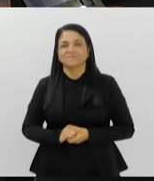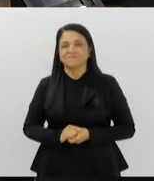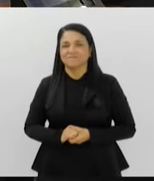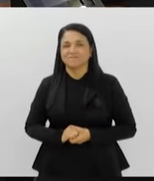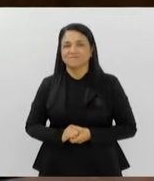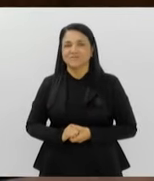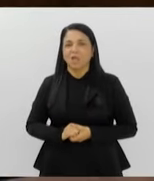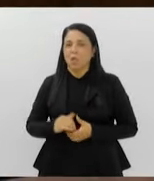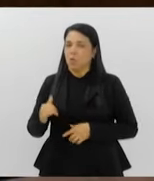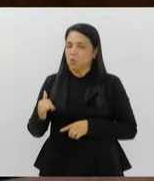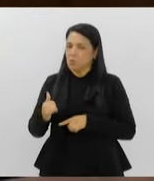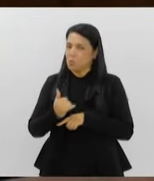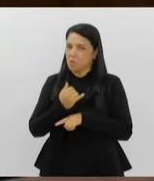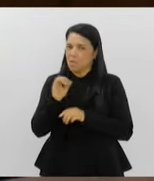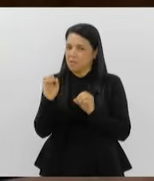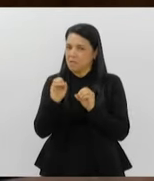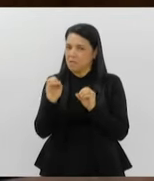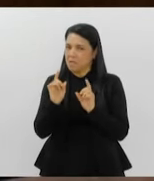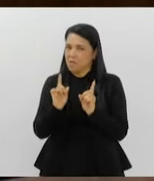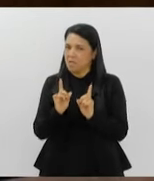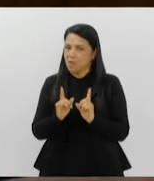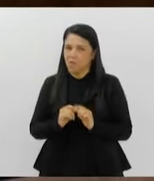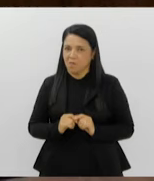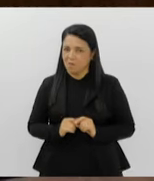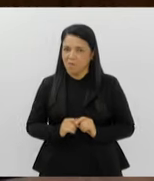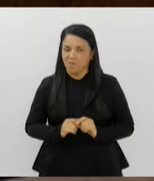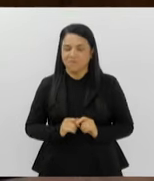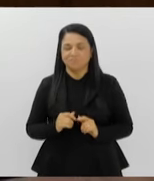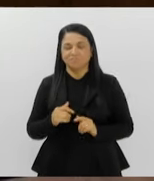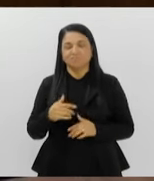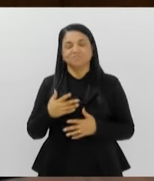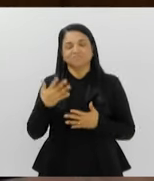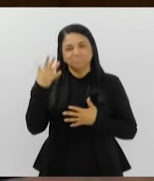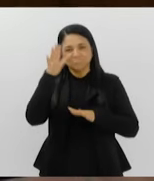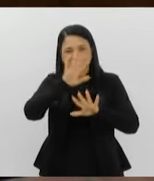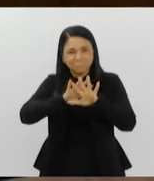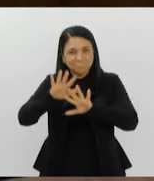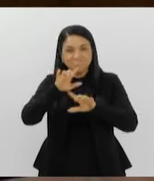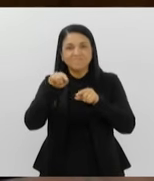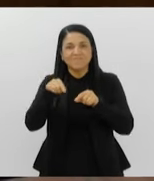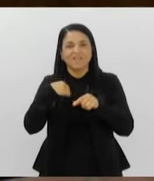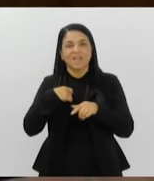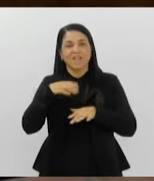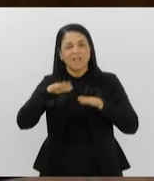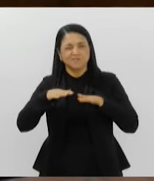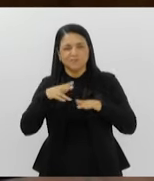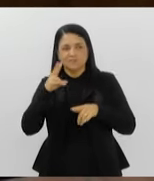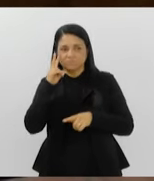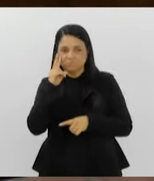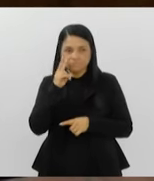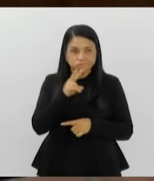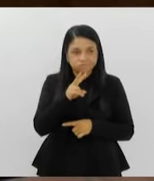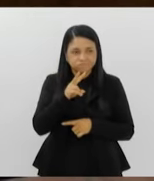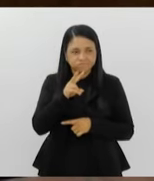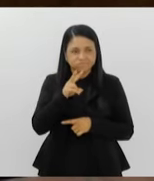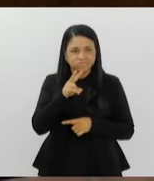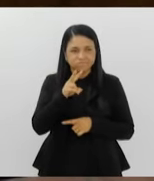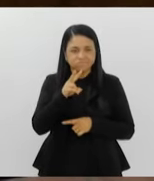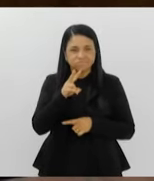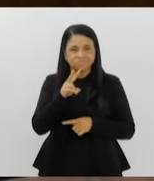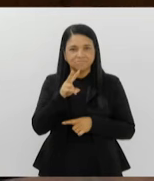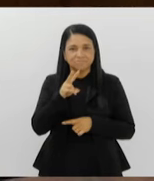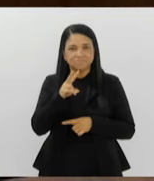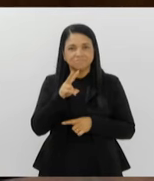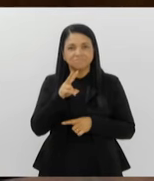Eu não enganei os olhos de Vossa Excelência. É que, às vezes, os nossos olhos ficam com um véu